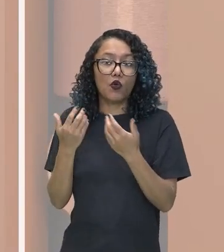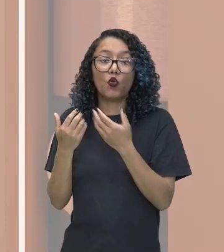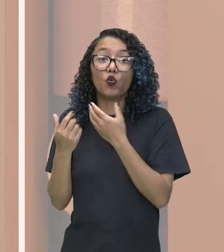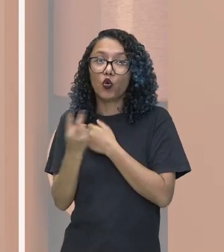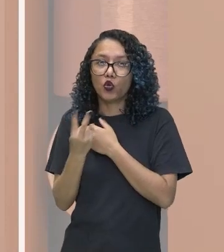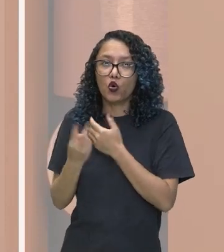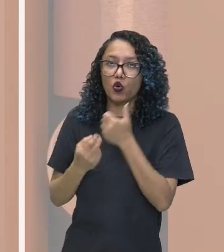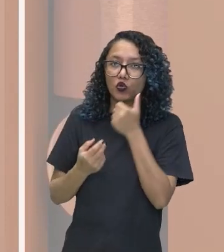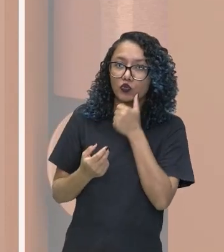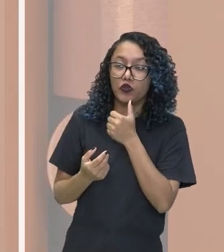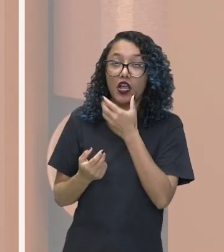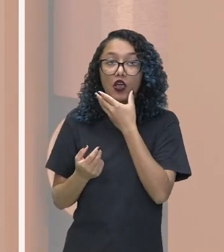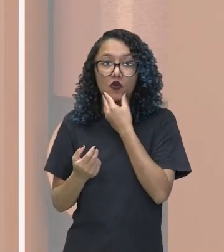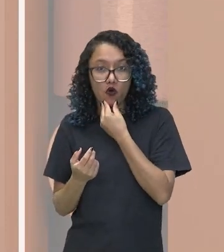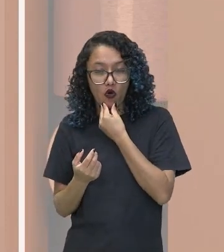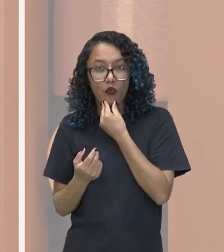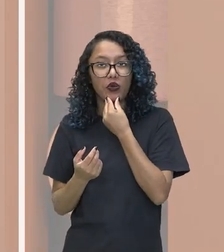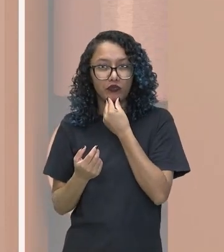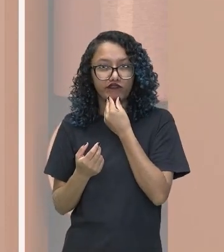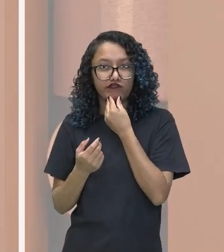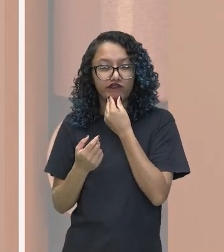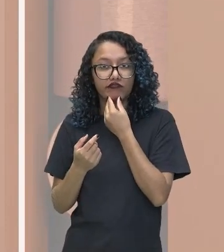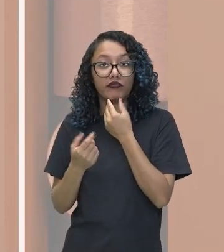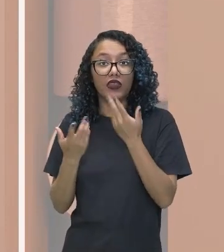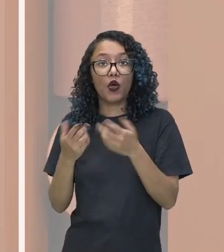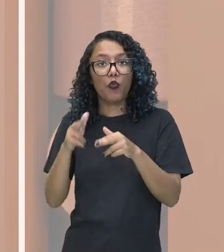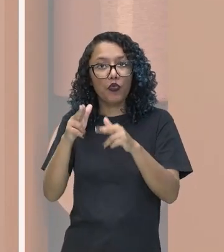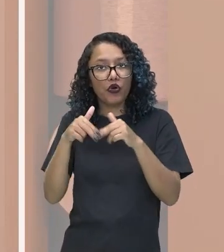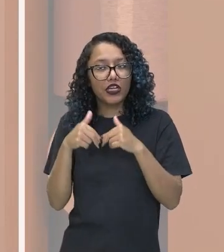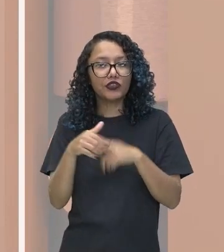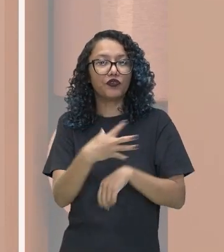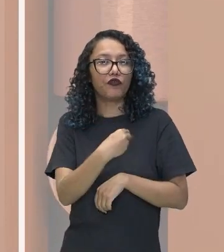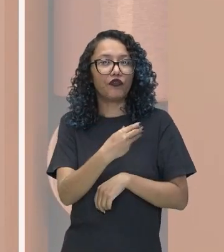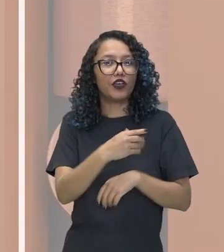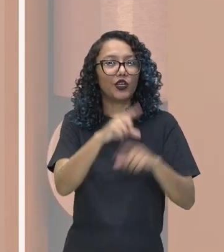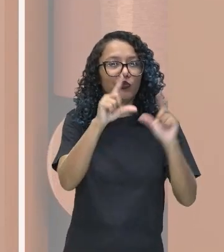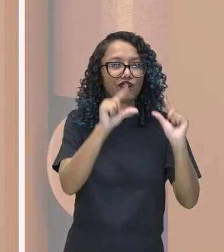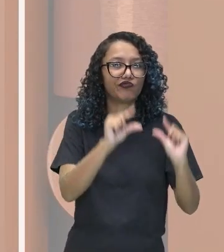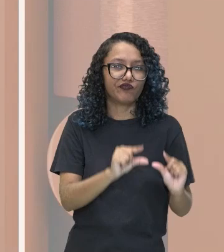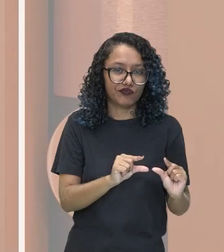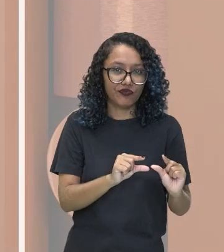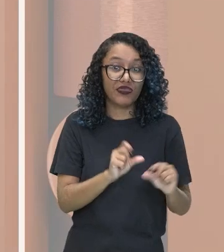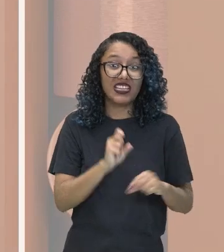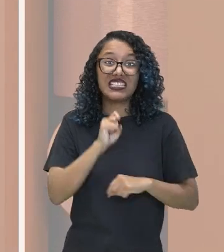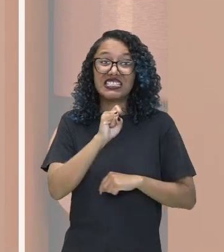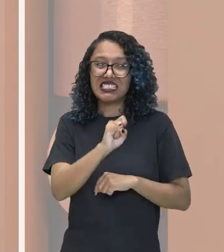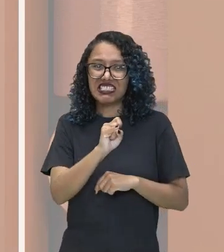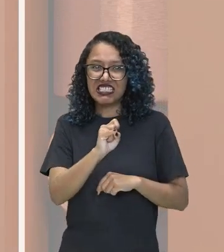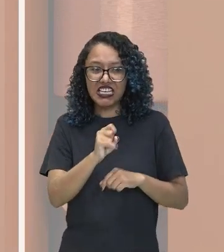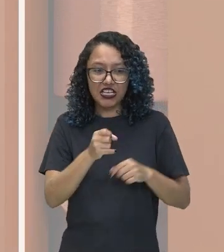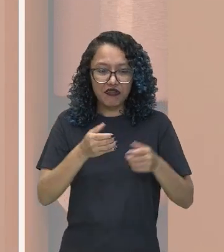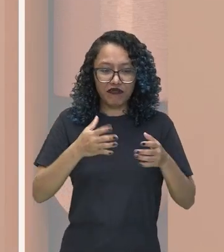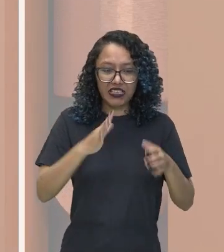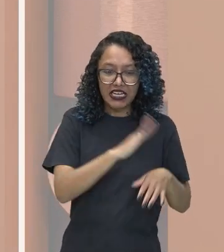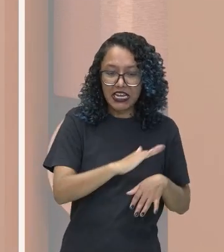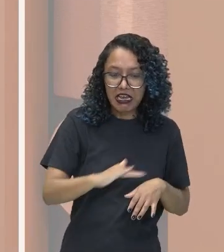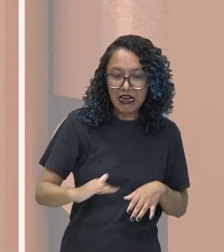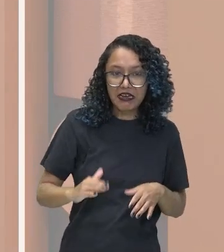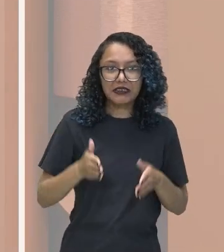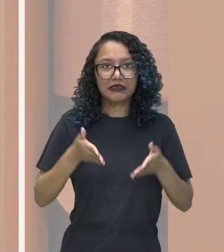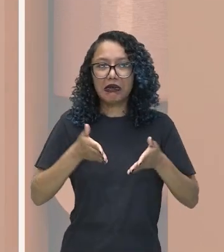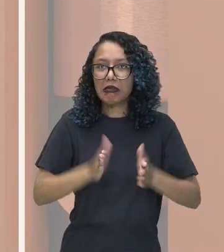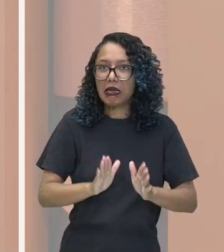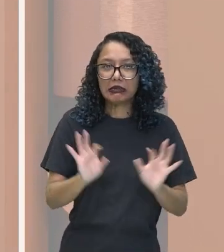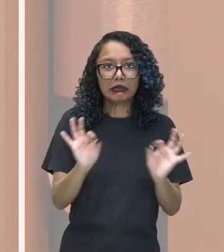a ter este pensamento e faz com que o número de filhos se reduza. Se tem menos crianças nascendo, menor acaba sendo